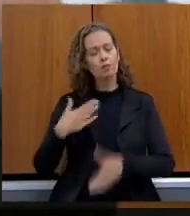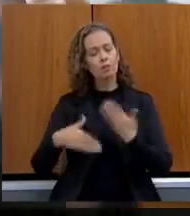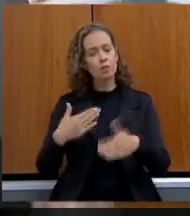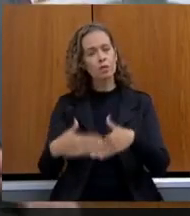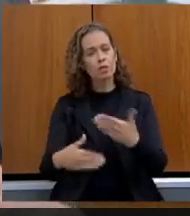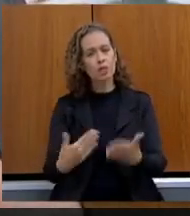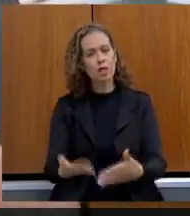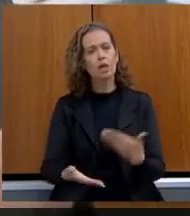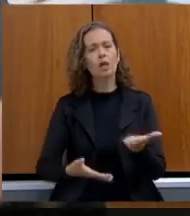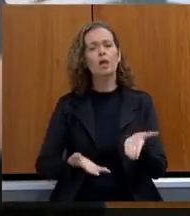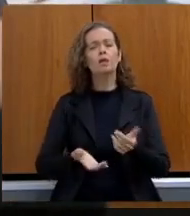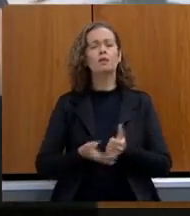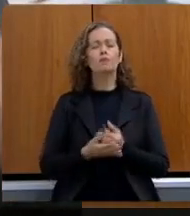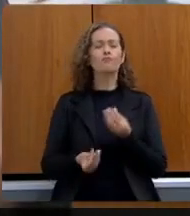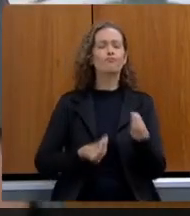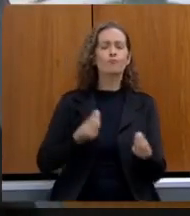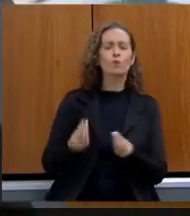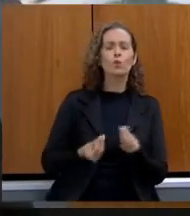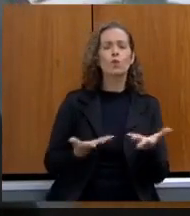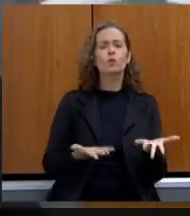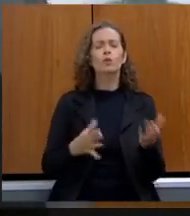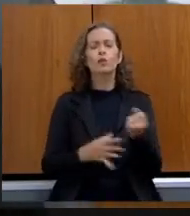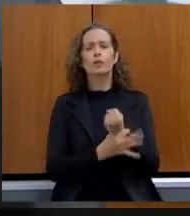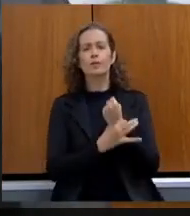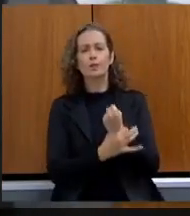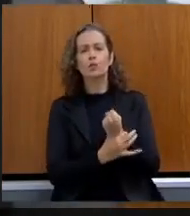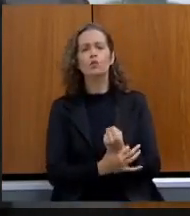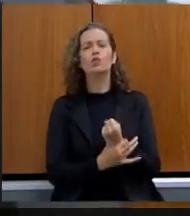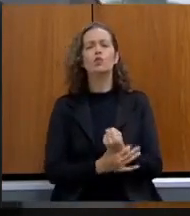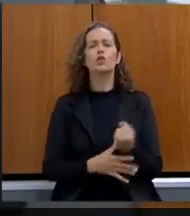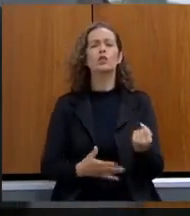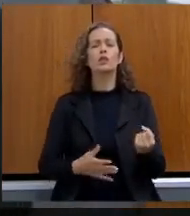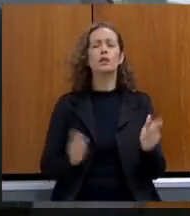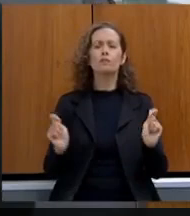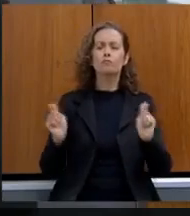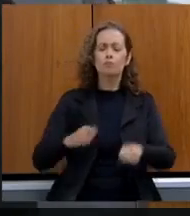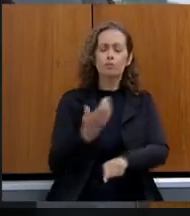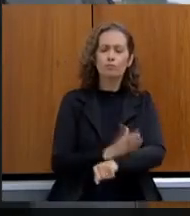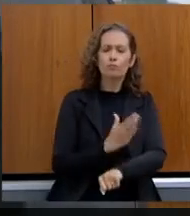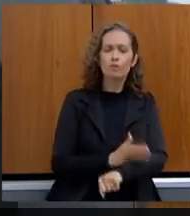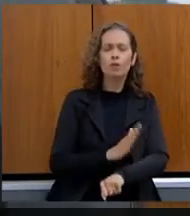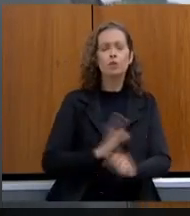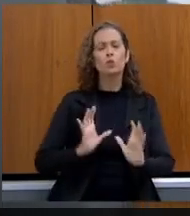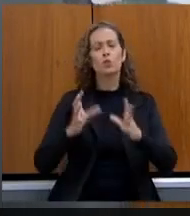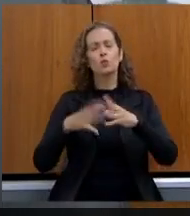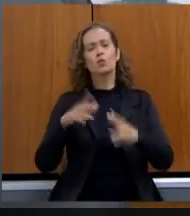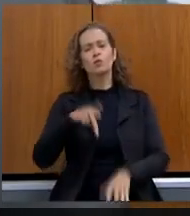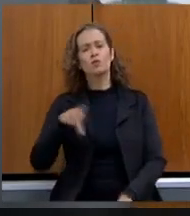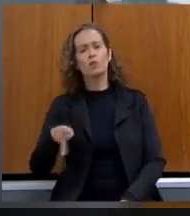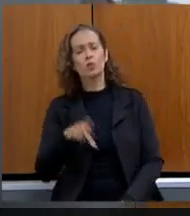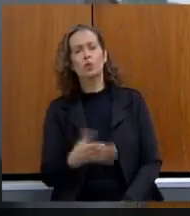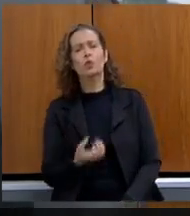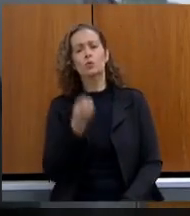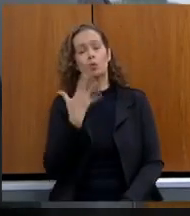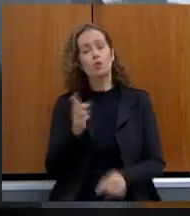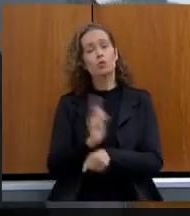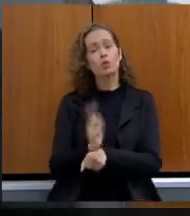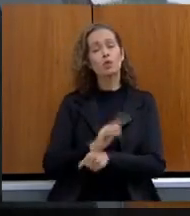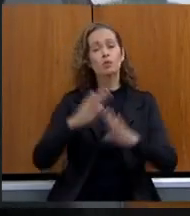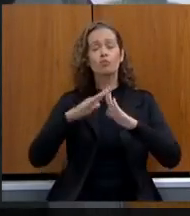de lotação dos Servidores garantir a formação de professores fazer uma boa gestão escolar fazer um processo